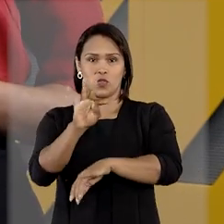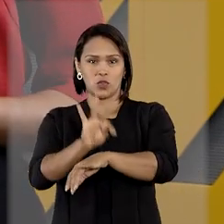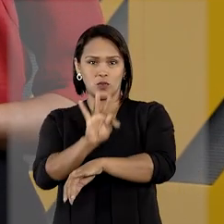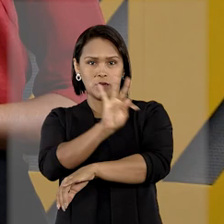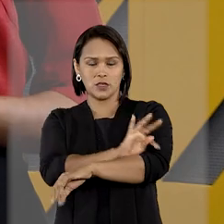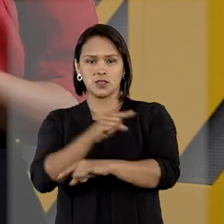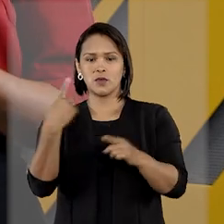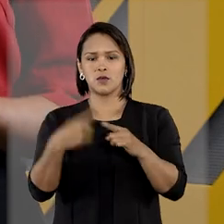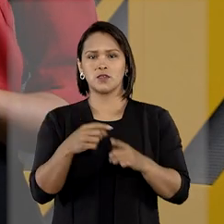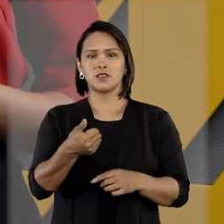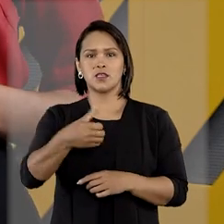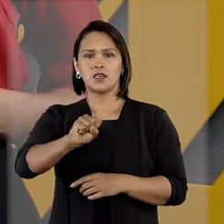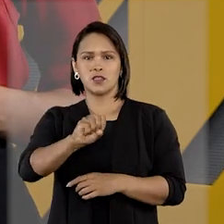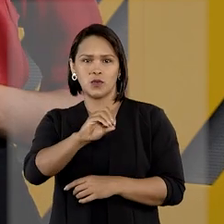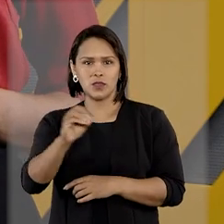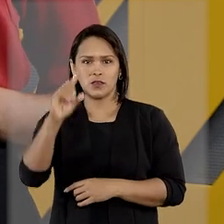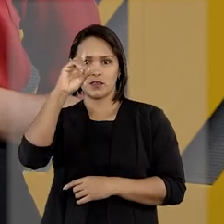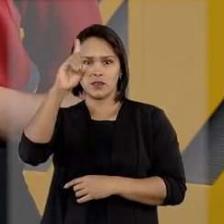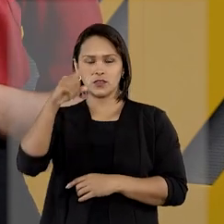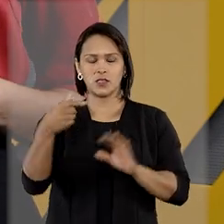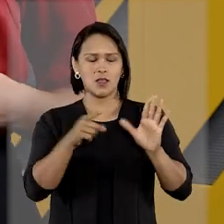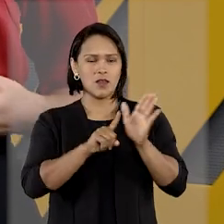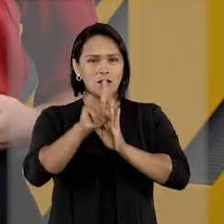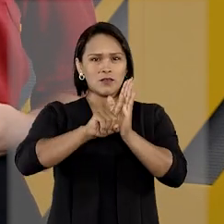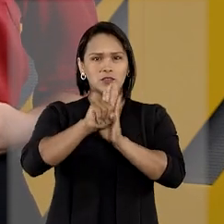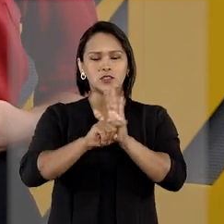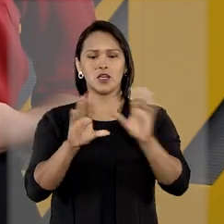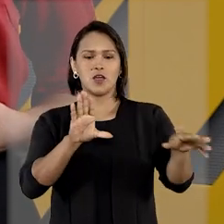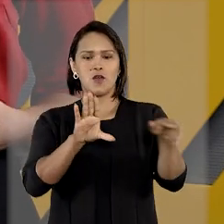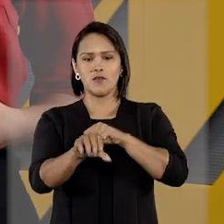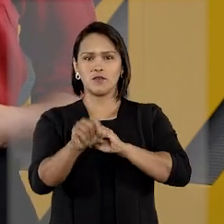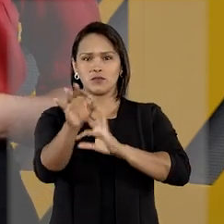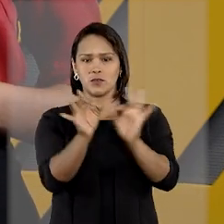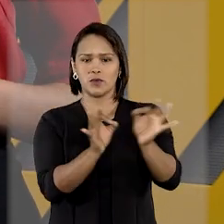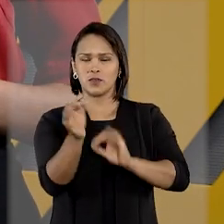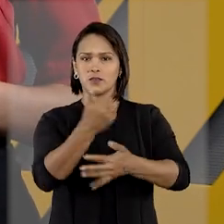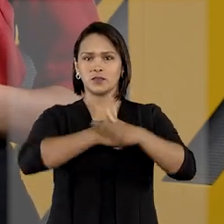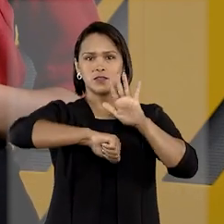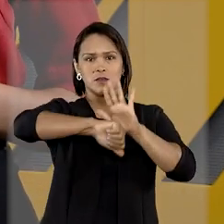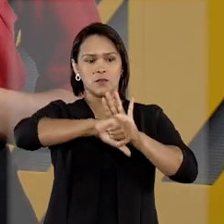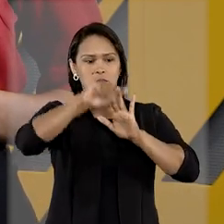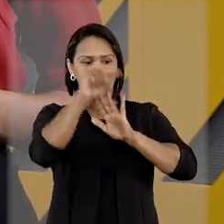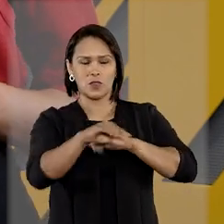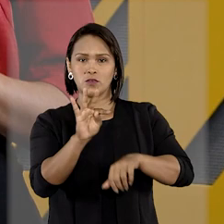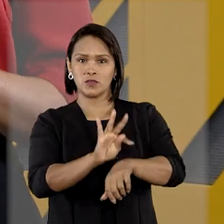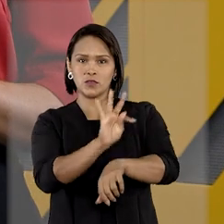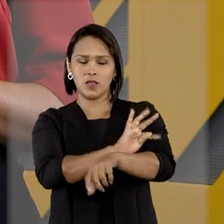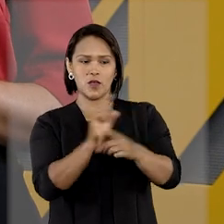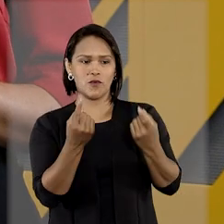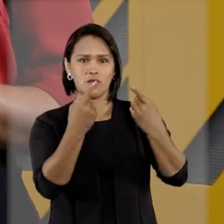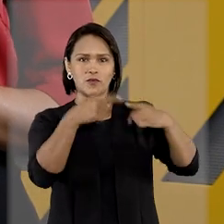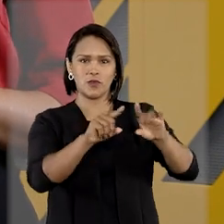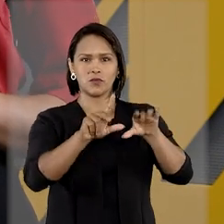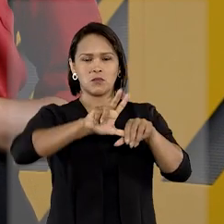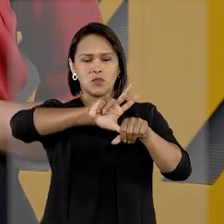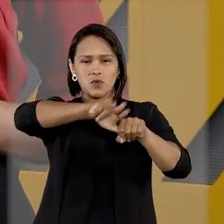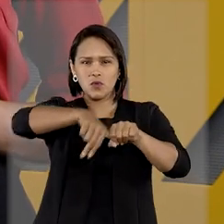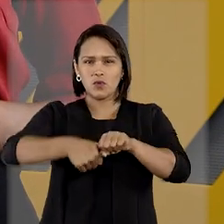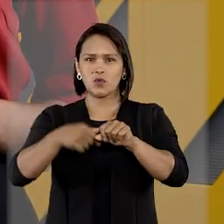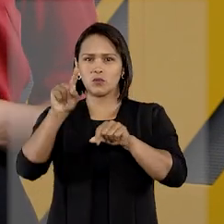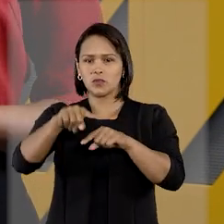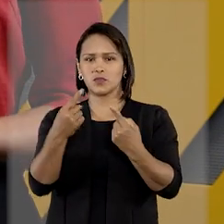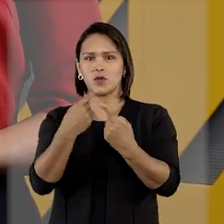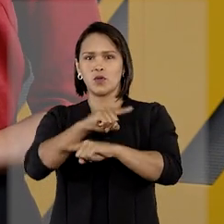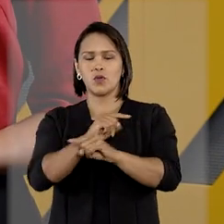governador do Tocantins por 180 dias. Ele é investigado por formação de organização criminosa voltada para o cometimento